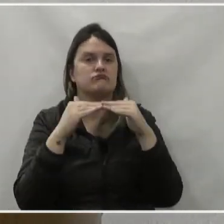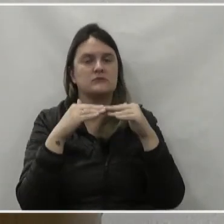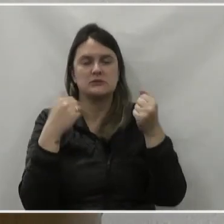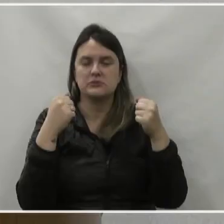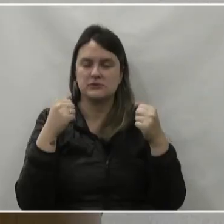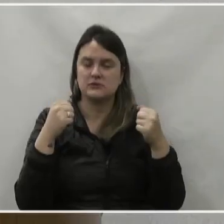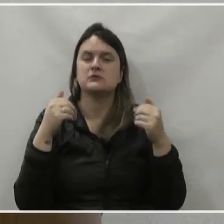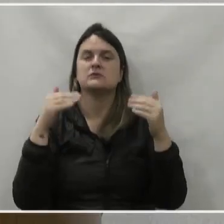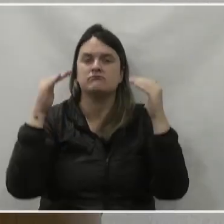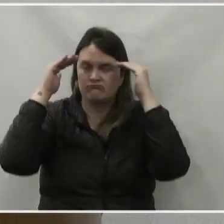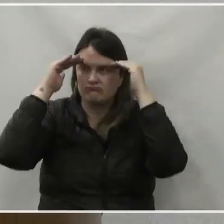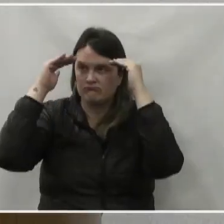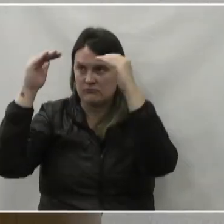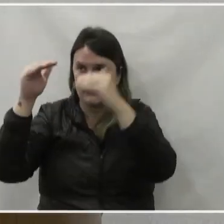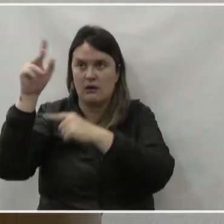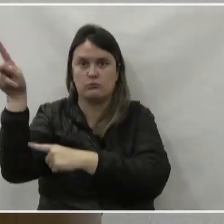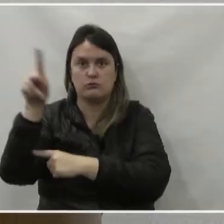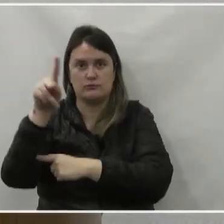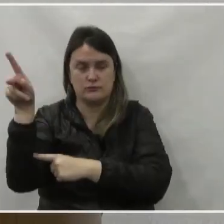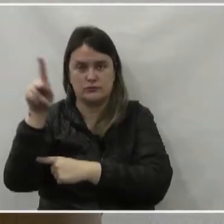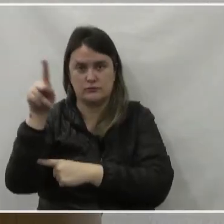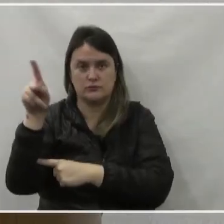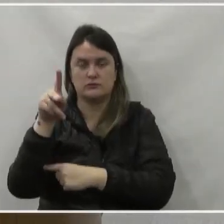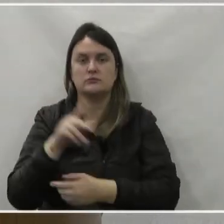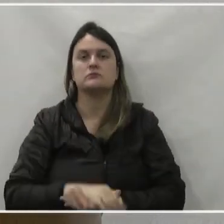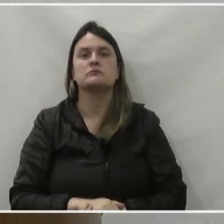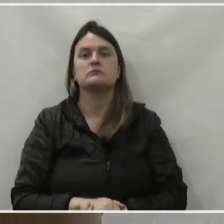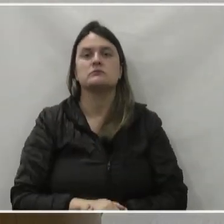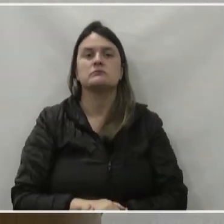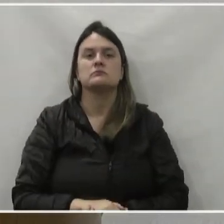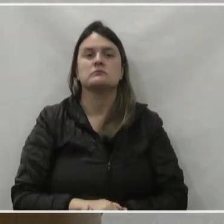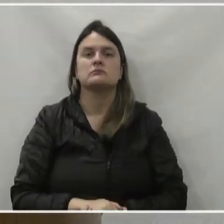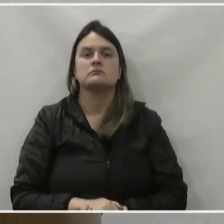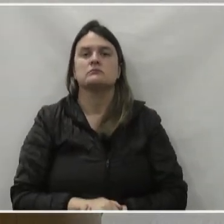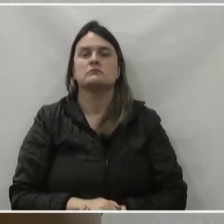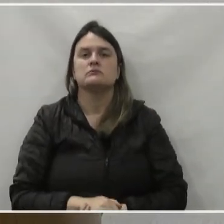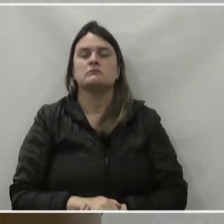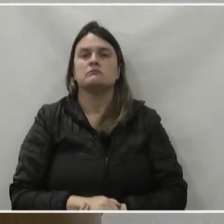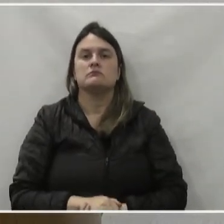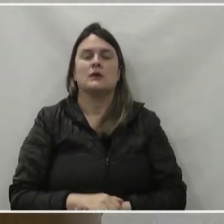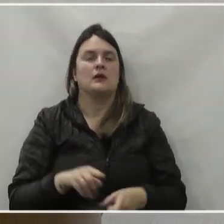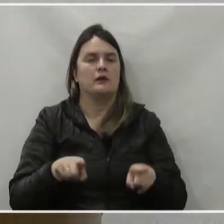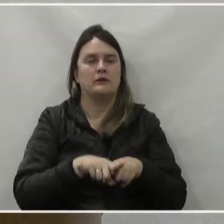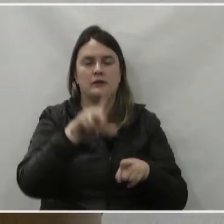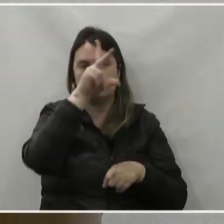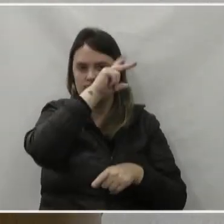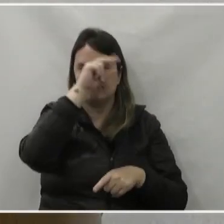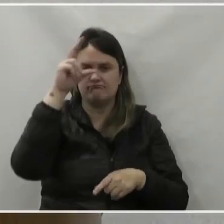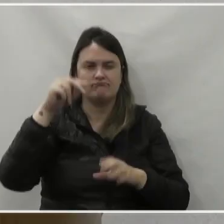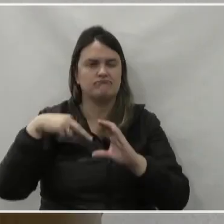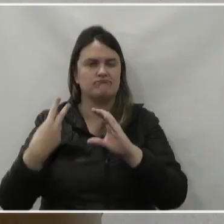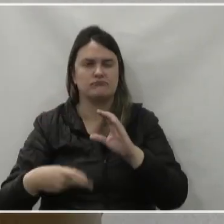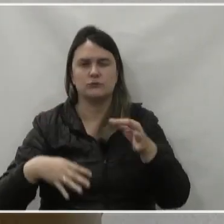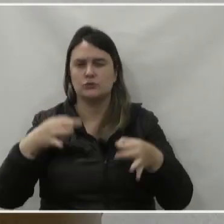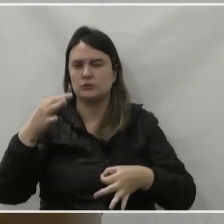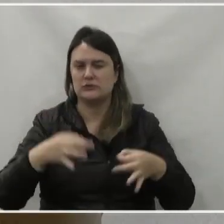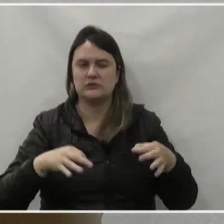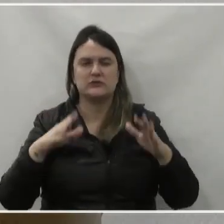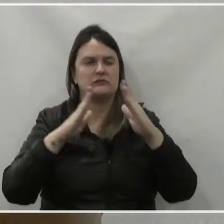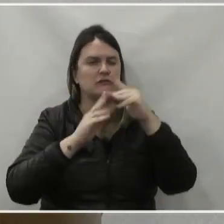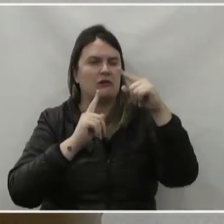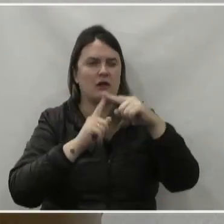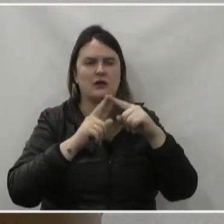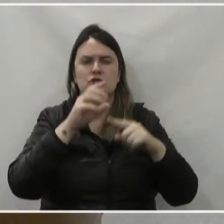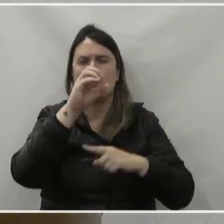deve, em todos os segmentos, poder executivo, legislativo, judiciário,